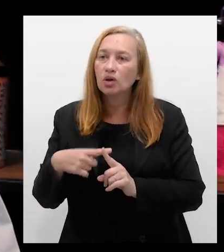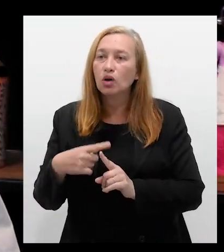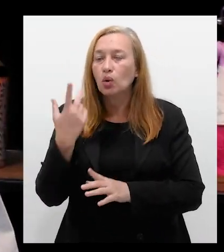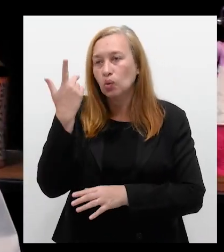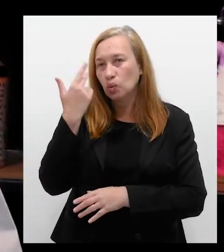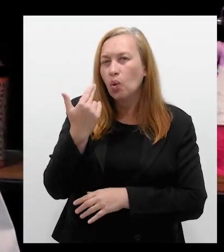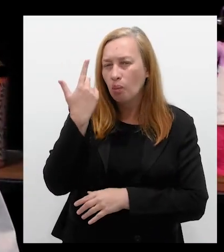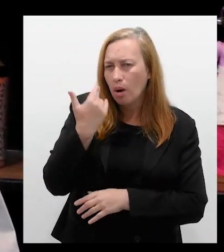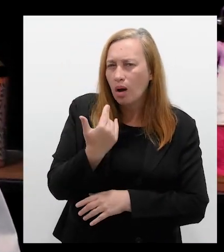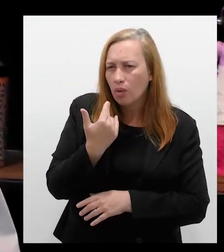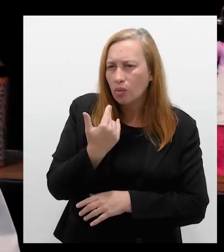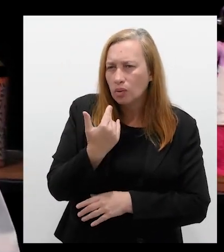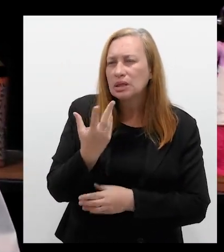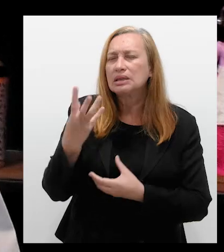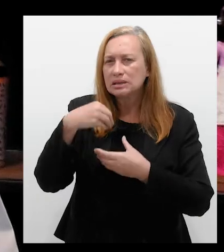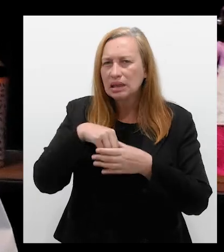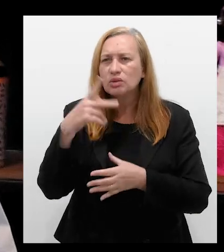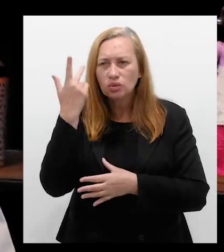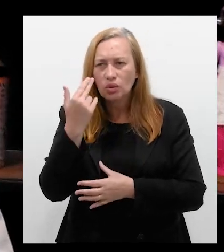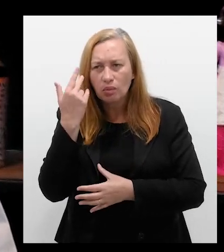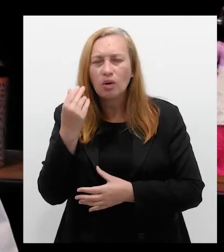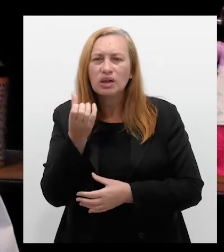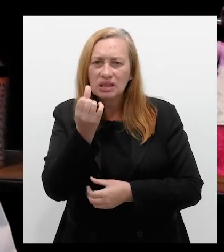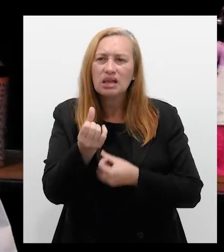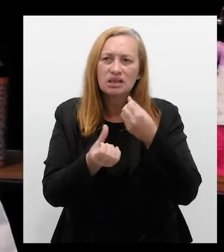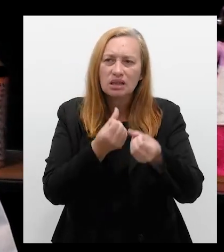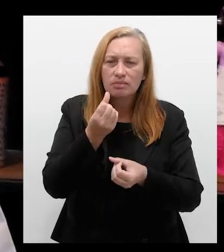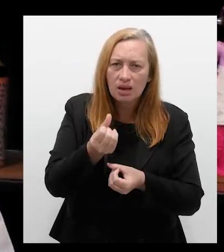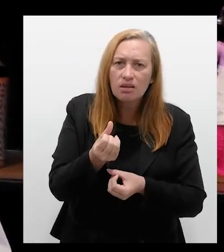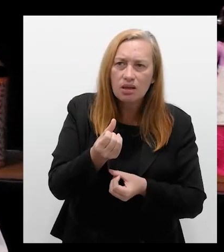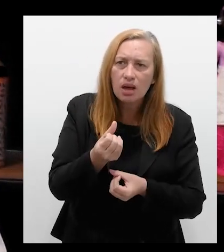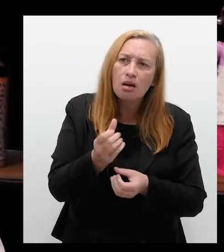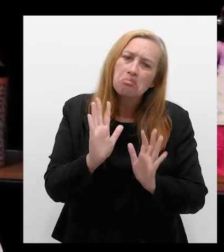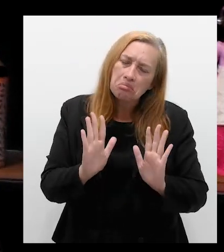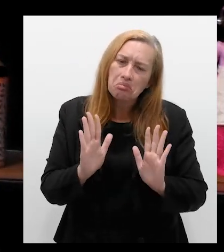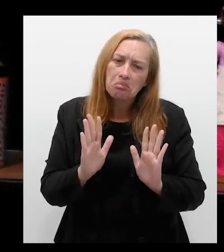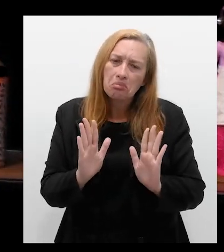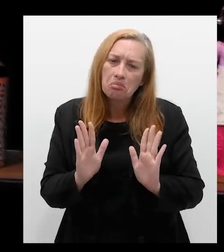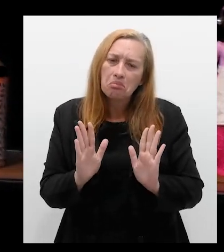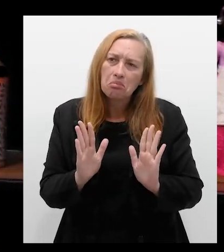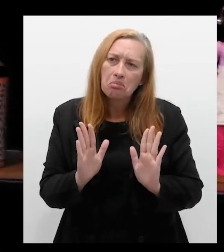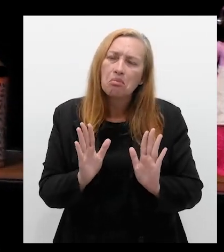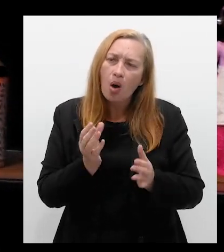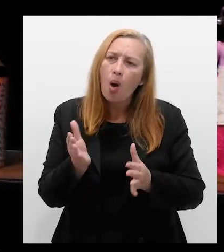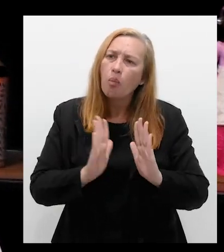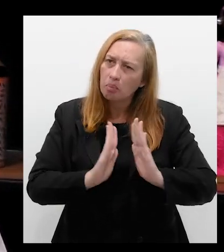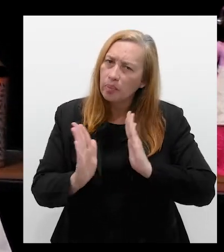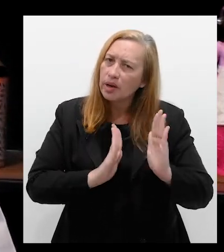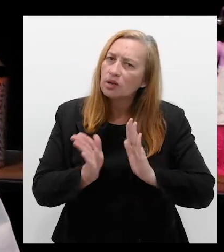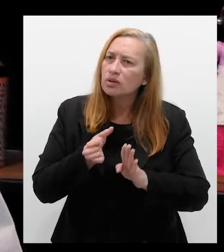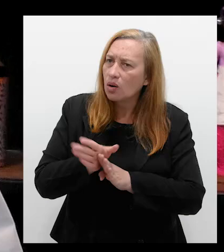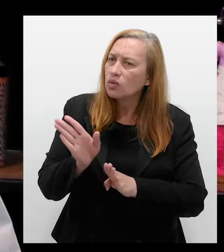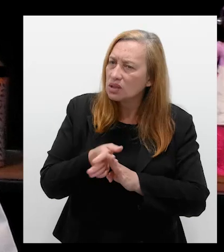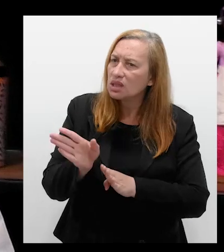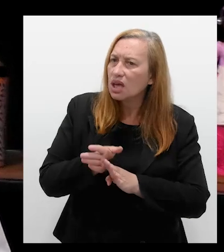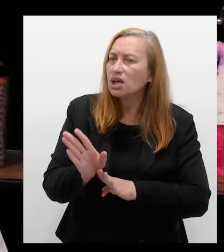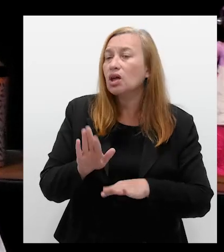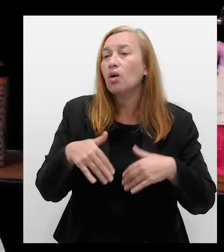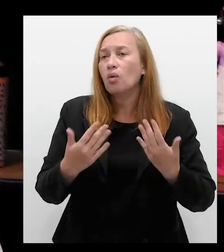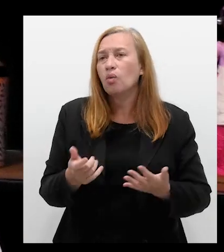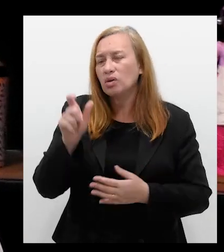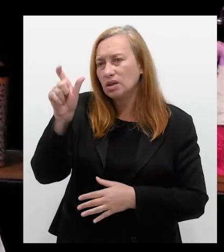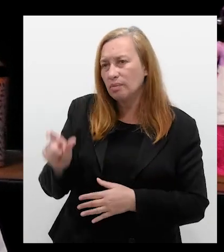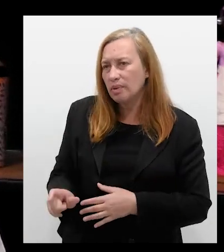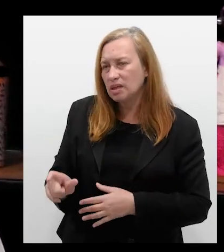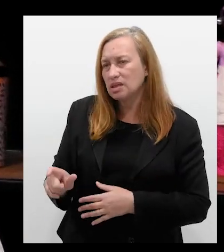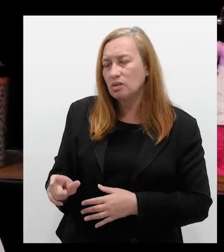a normalidade, né, dentro da normalidade, 6 meses é um período que a gente orienta quando o paciente